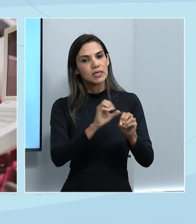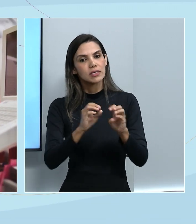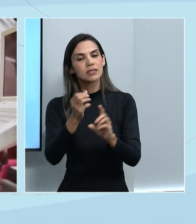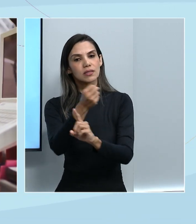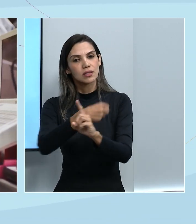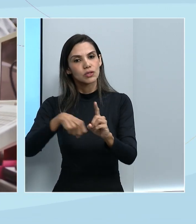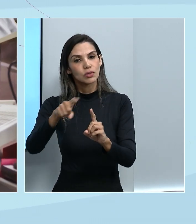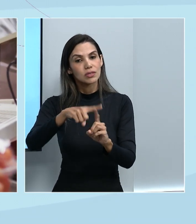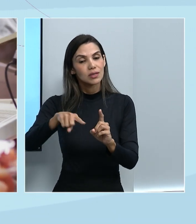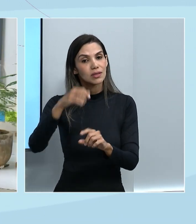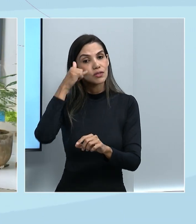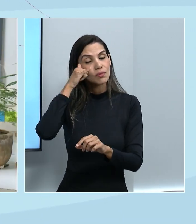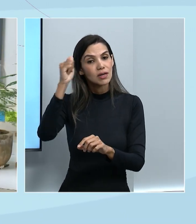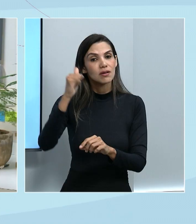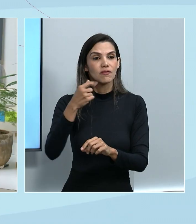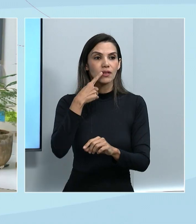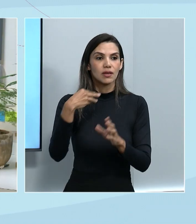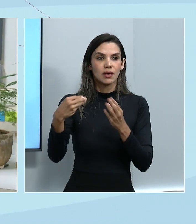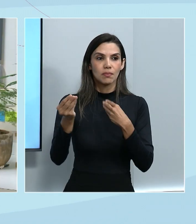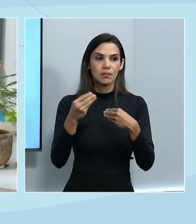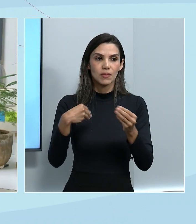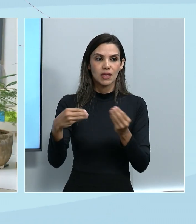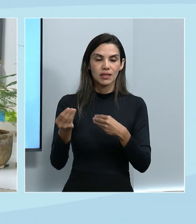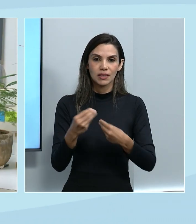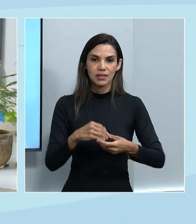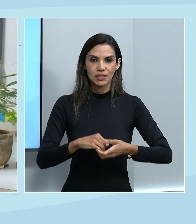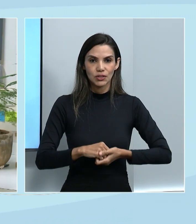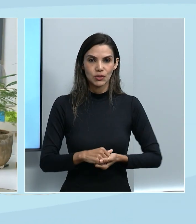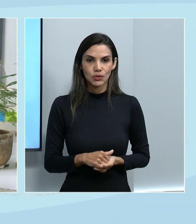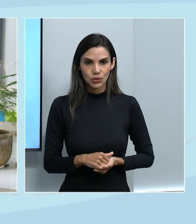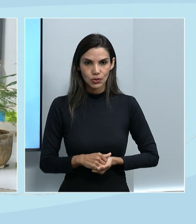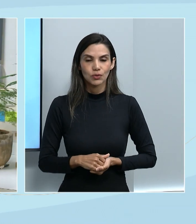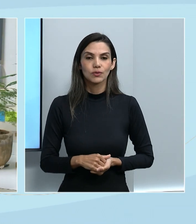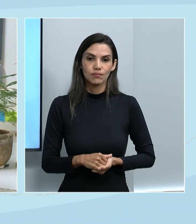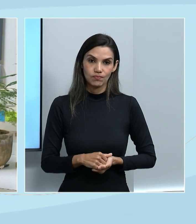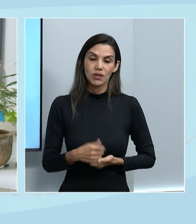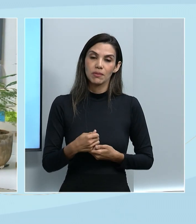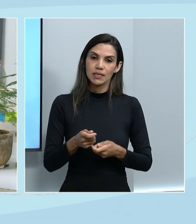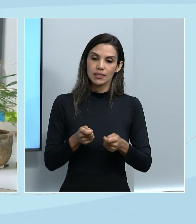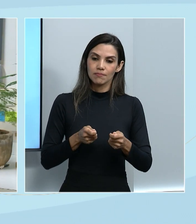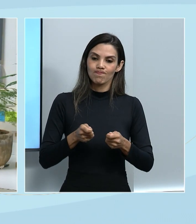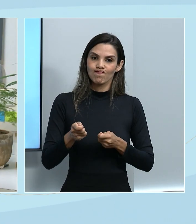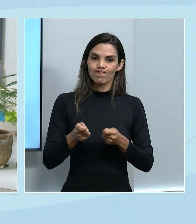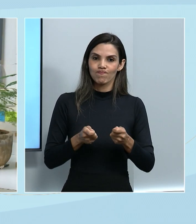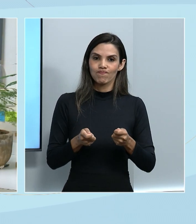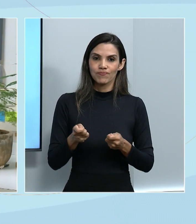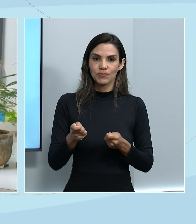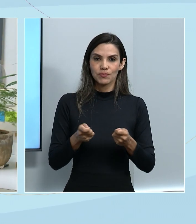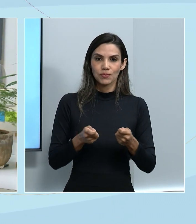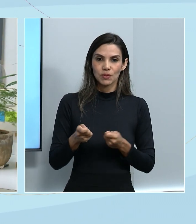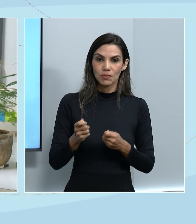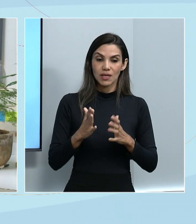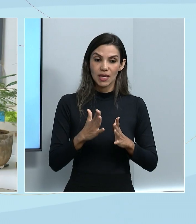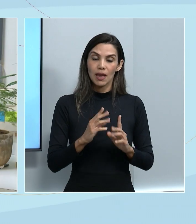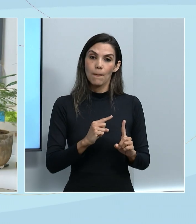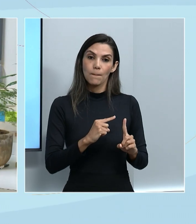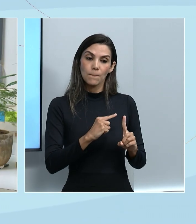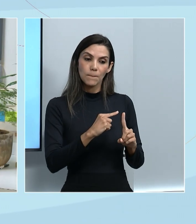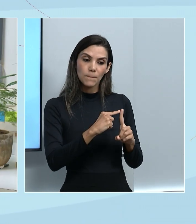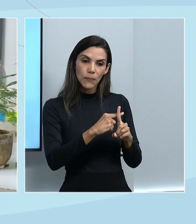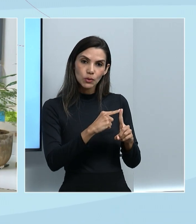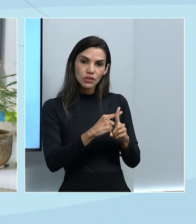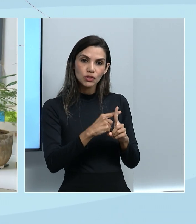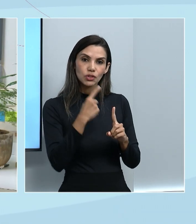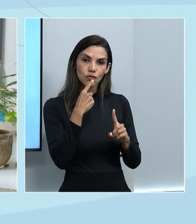menos plástico. Quer dizer, encontrar um ponto de equilíbrio entre os benefícios que